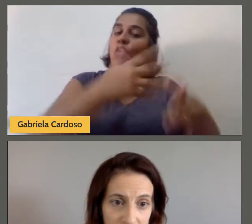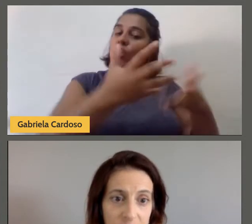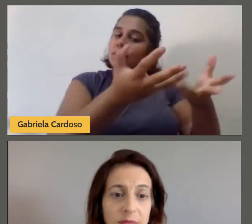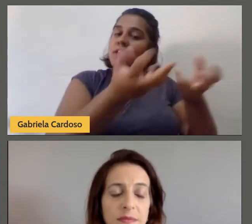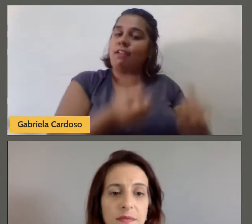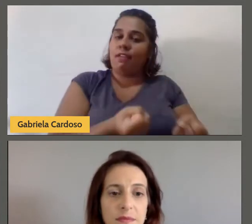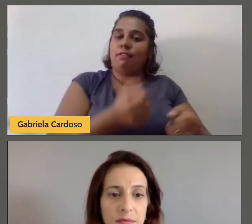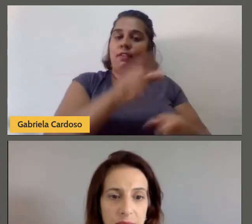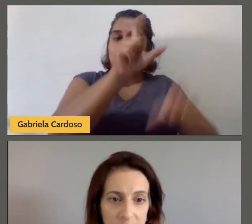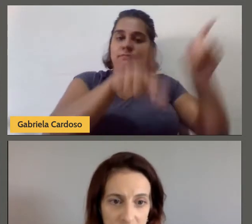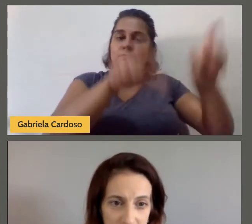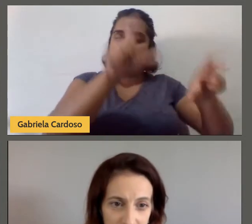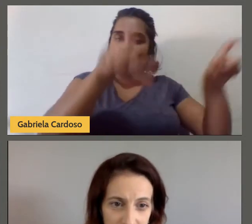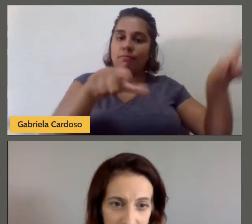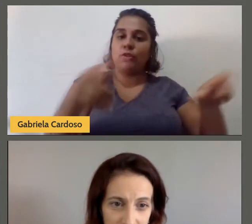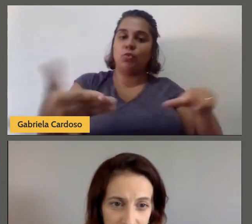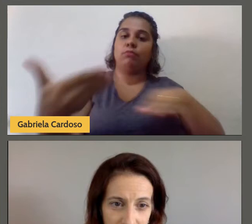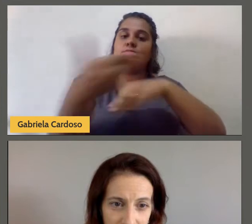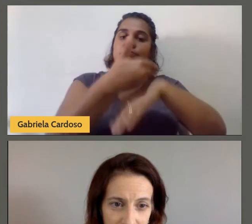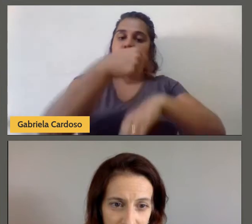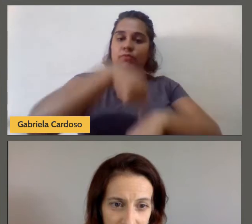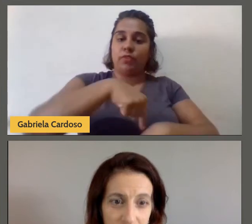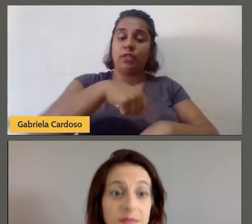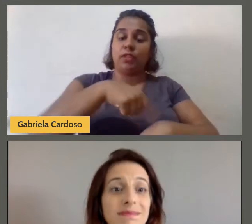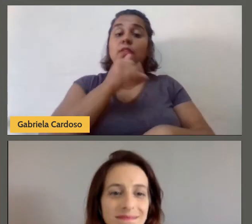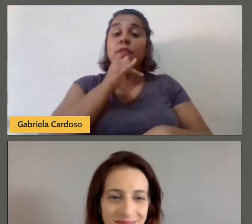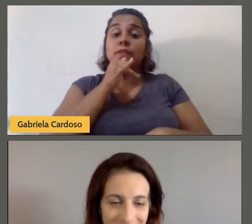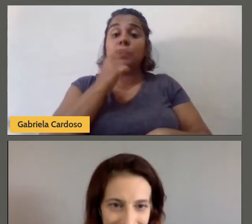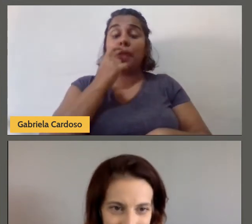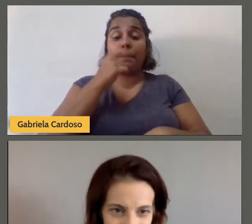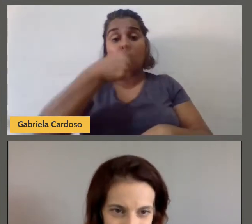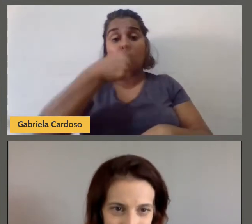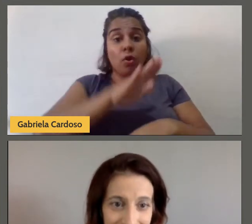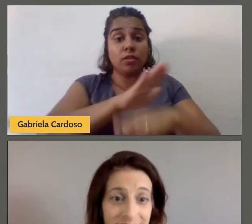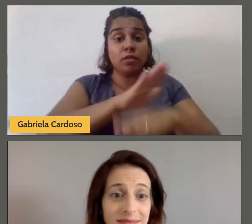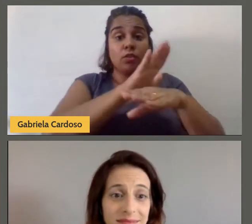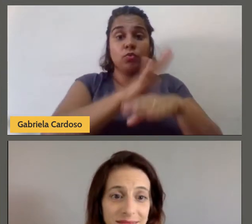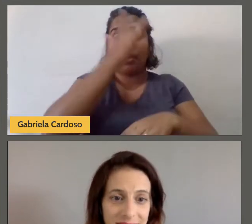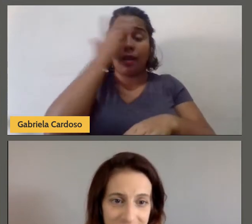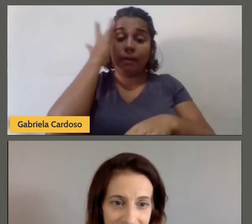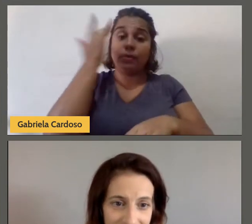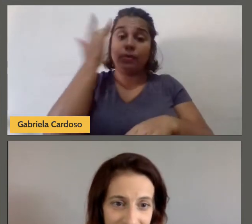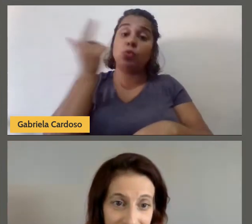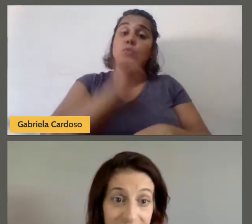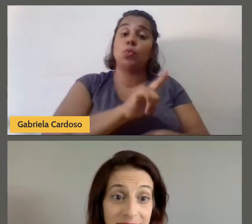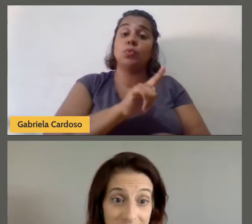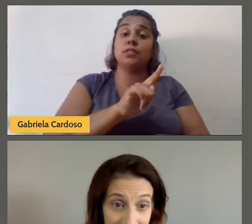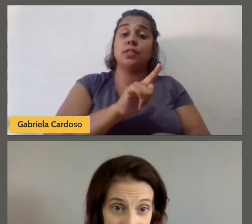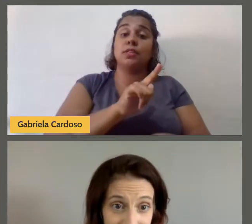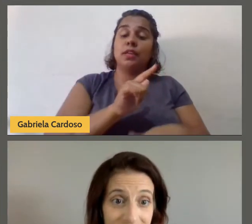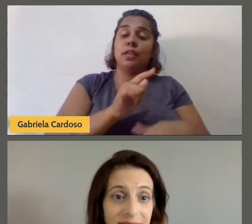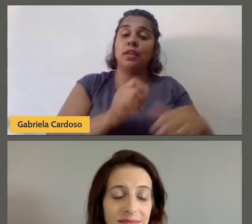por exemplo, a gente apoia muitos empreendedores a abrirem o MEI, é um processo facilitado, tanto facilitado para o brasileiro